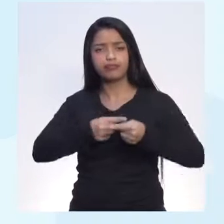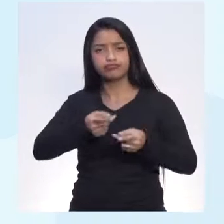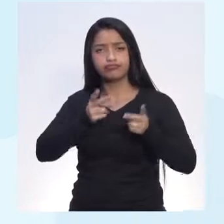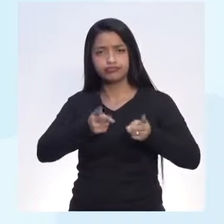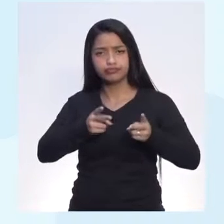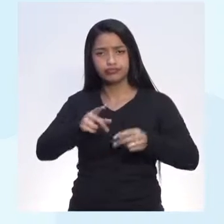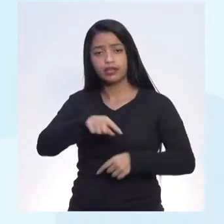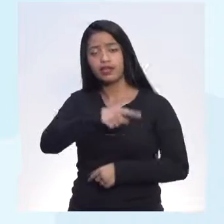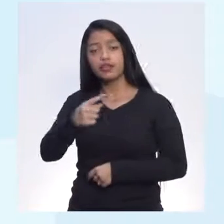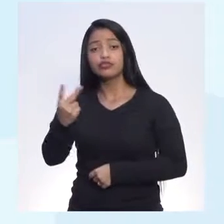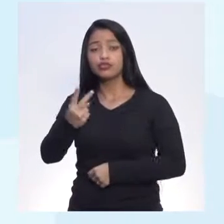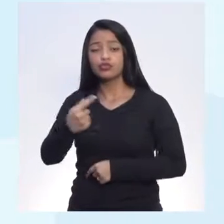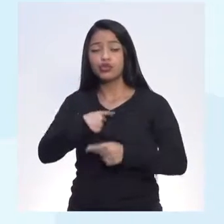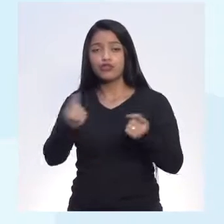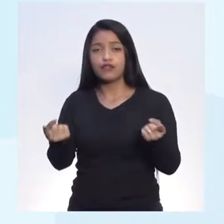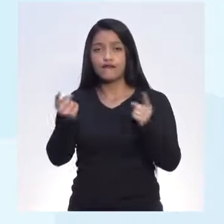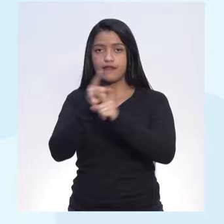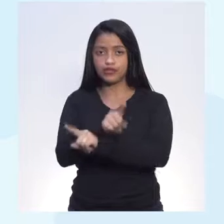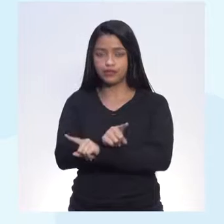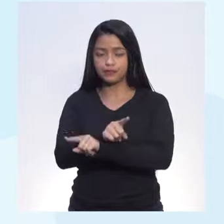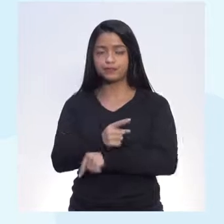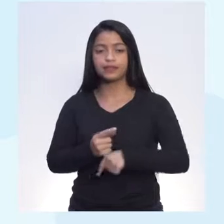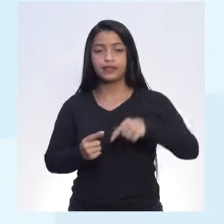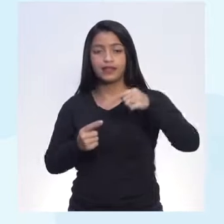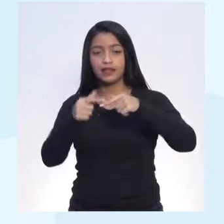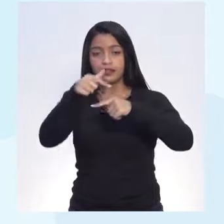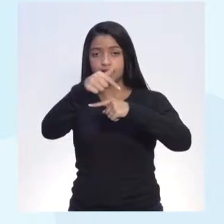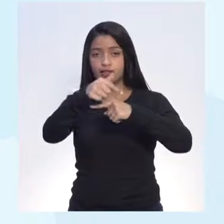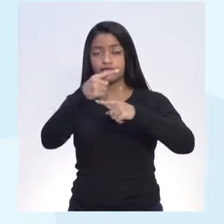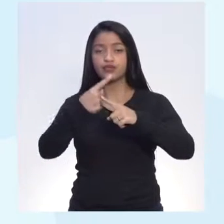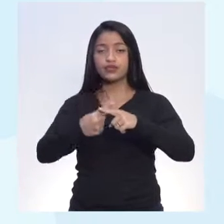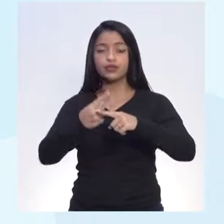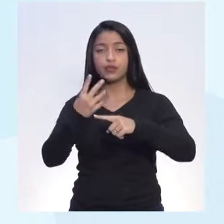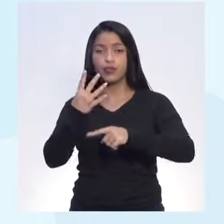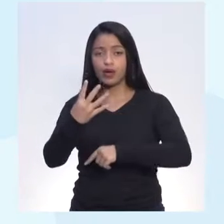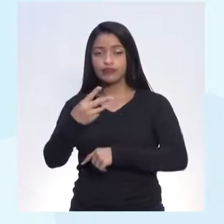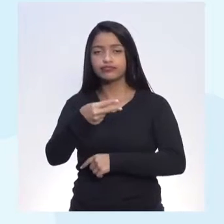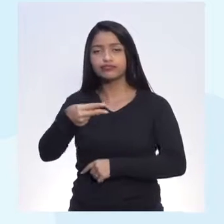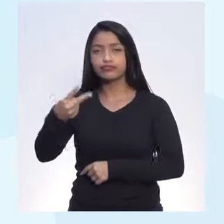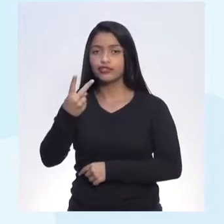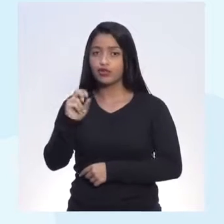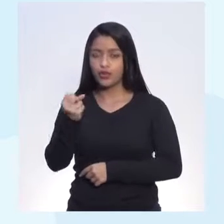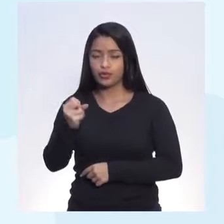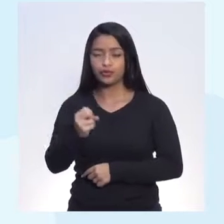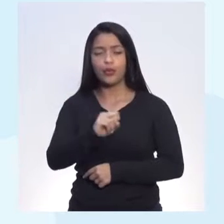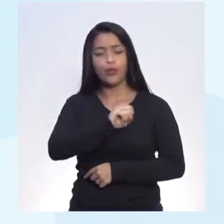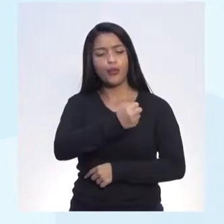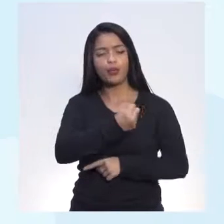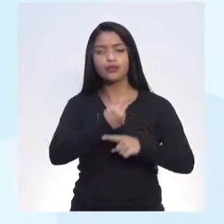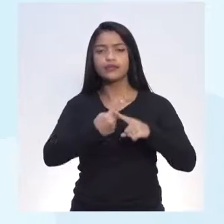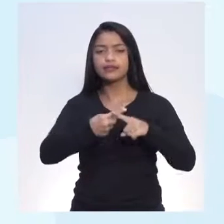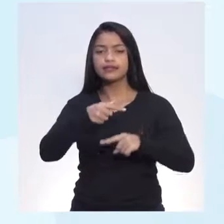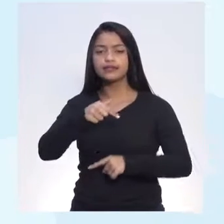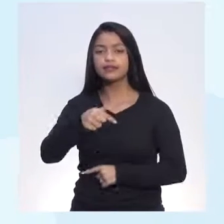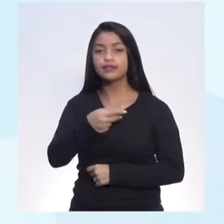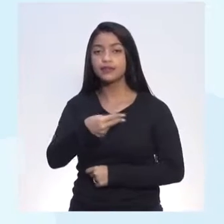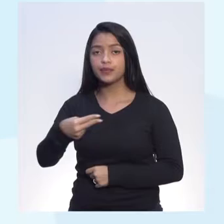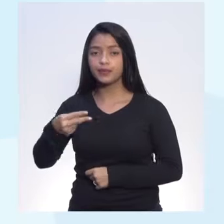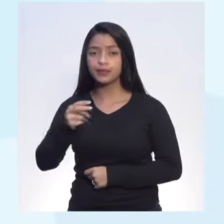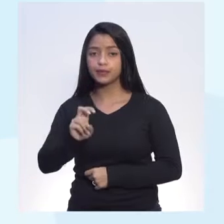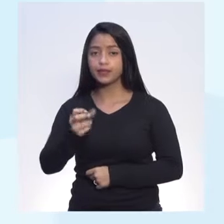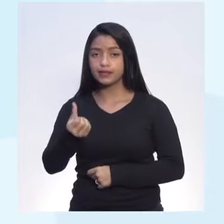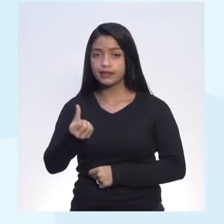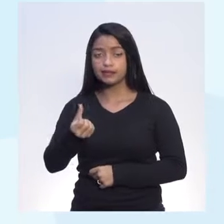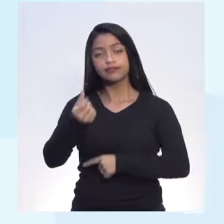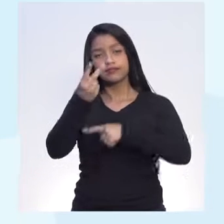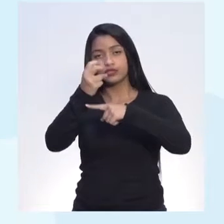segunda. 7 vezes 4, 28. 8 vezes 7, 56, como colocaram, né? 28 sobre